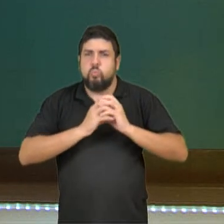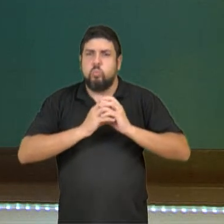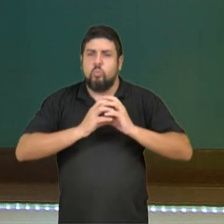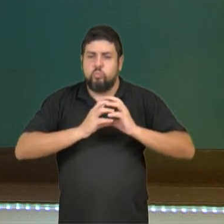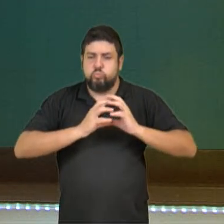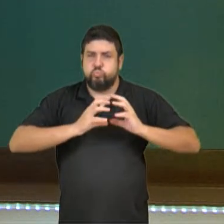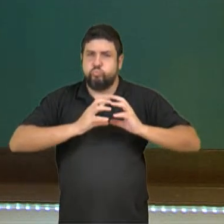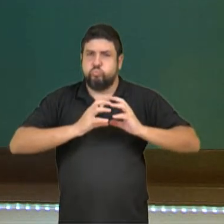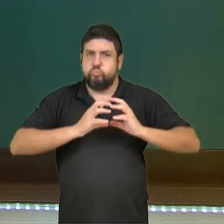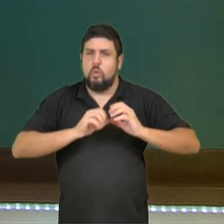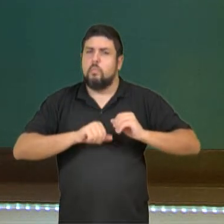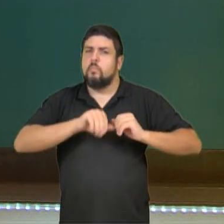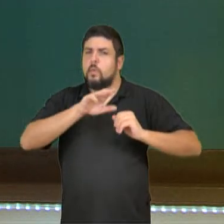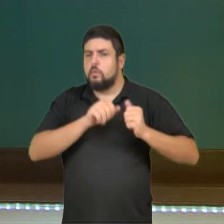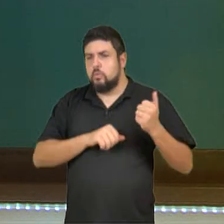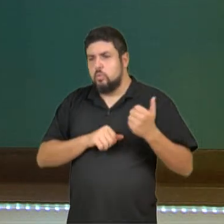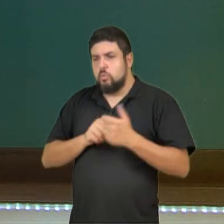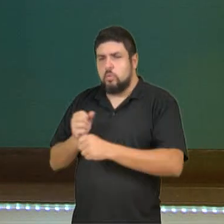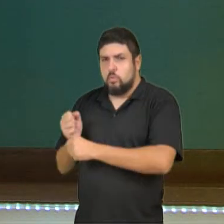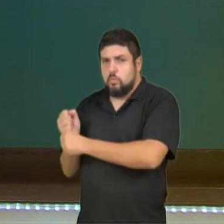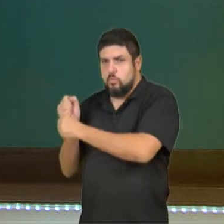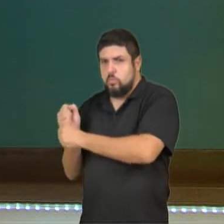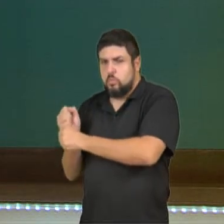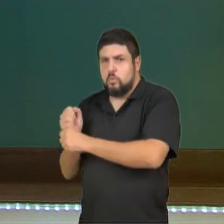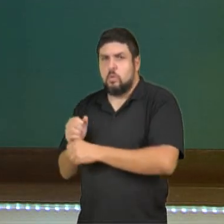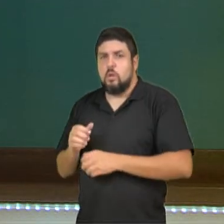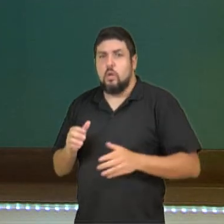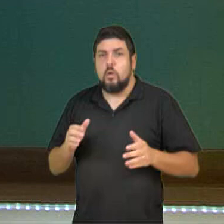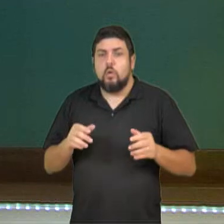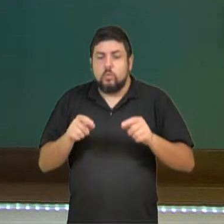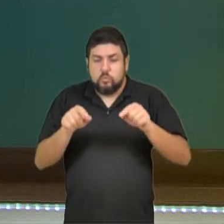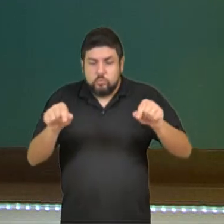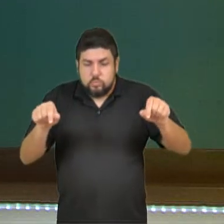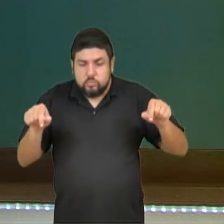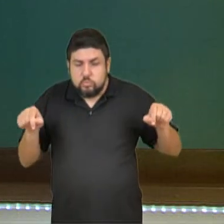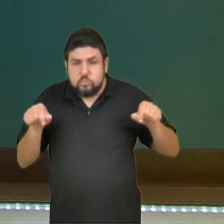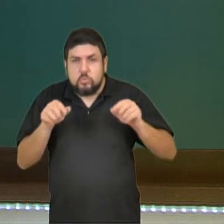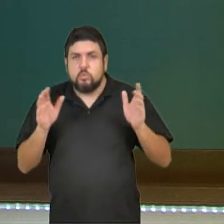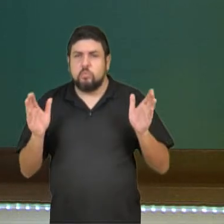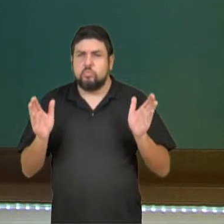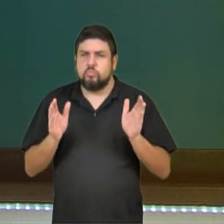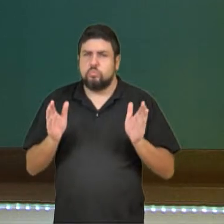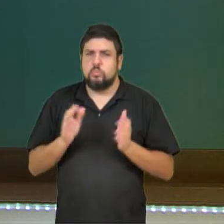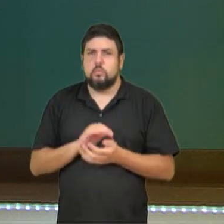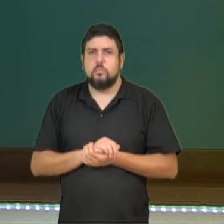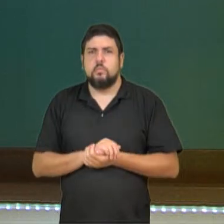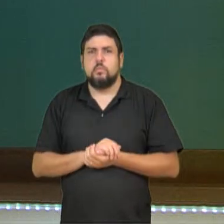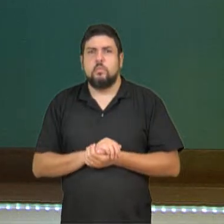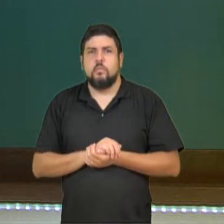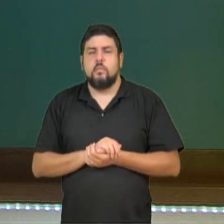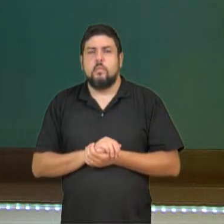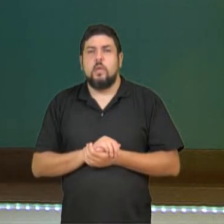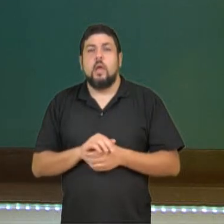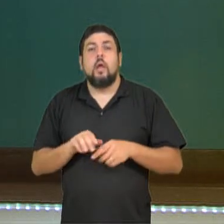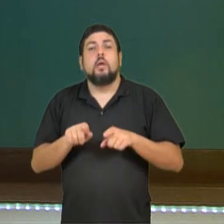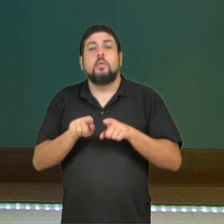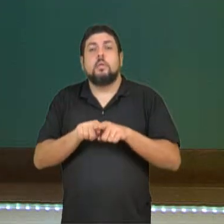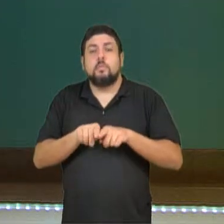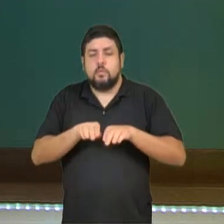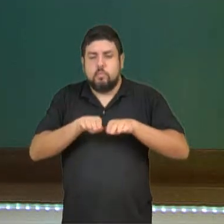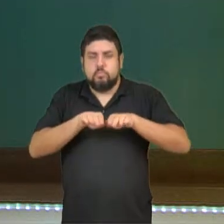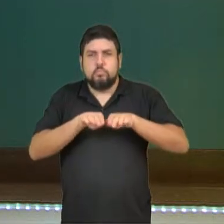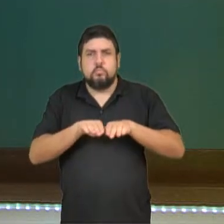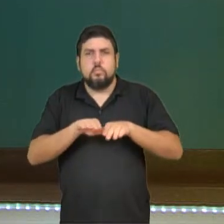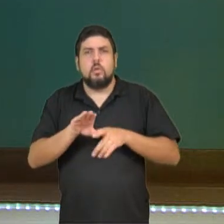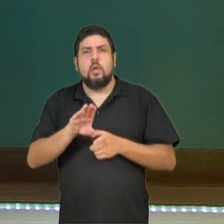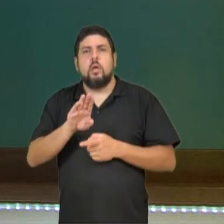de beisebol, e o campo ele é menor. As bases duplas, isso também é uma diferenciação do beisebol